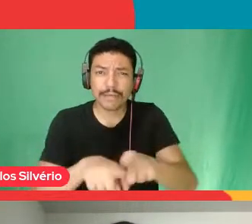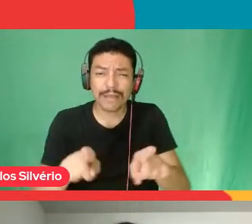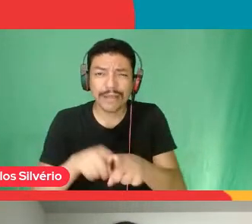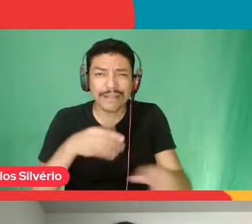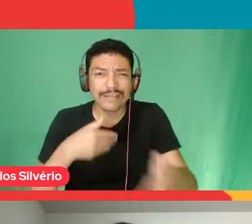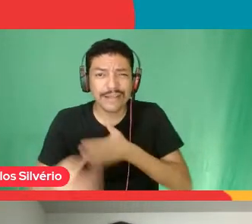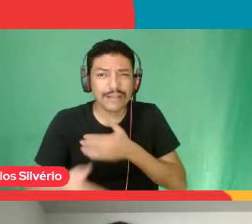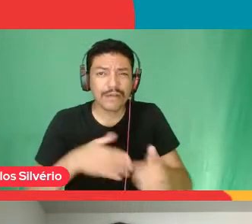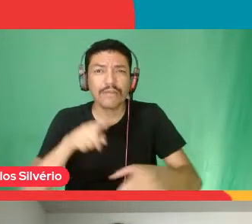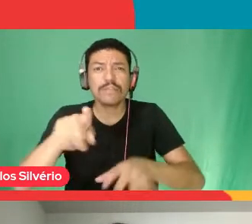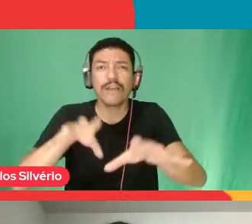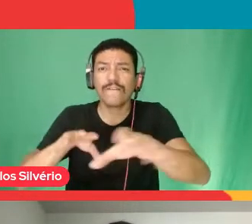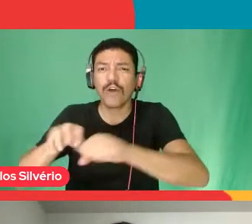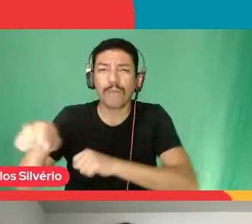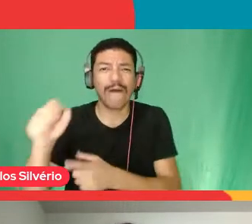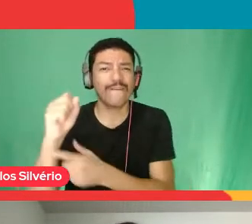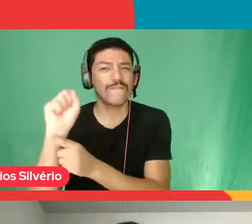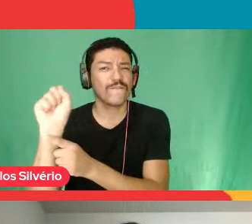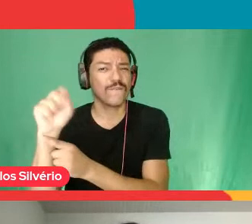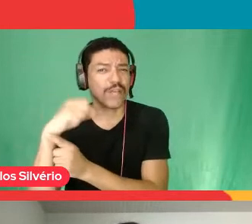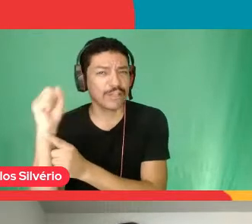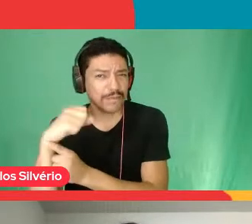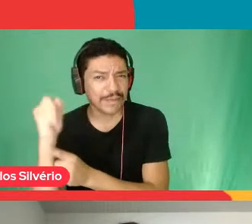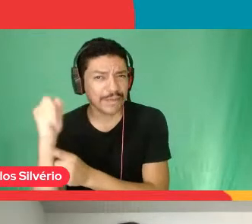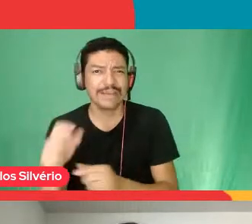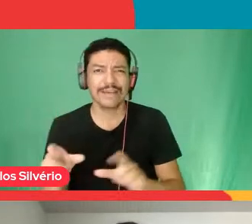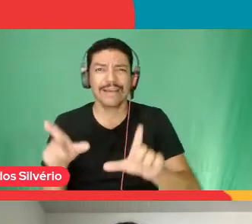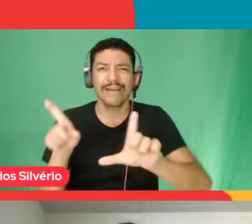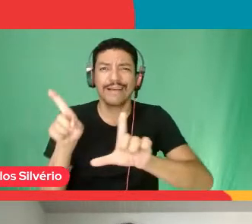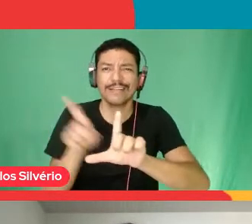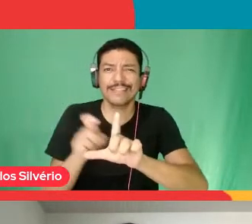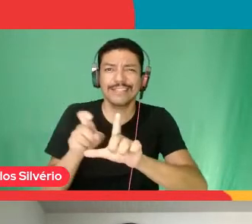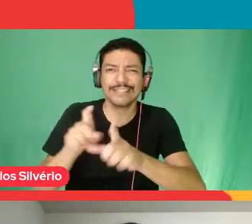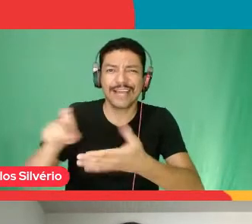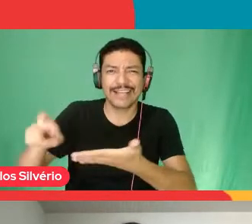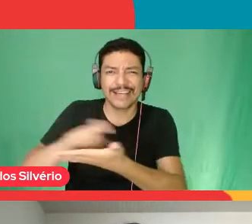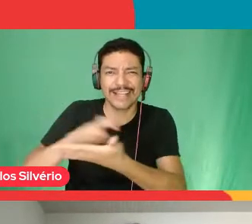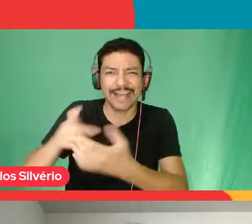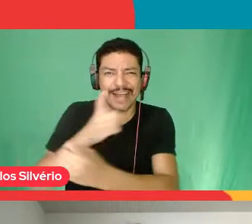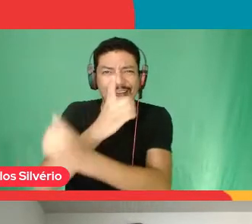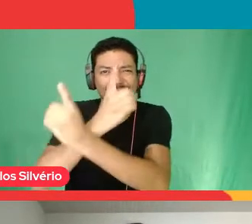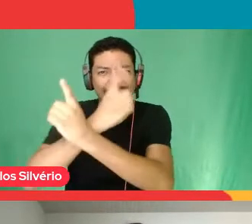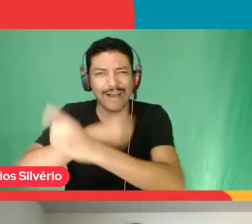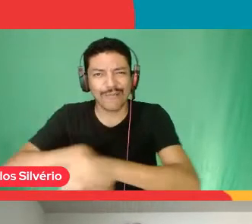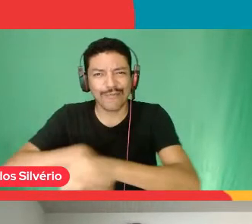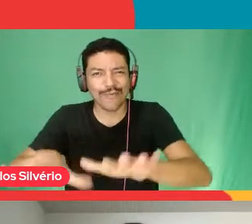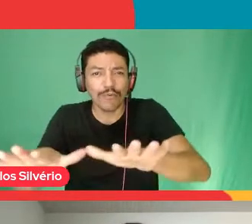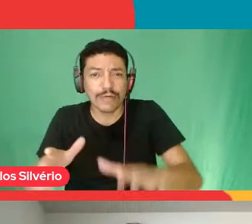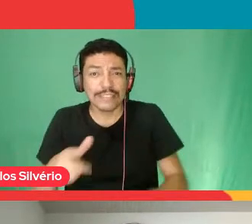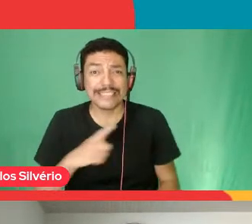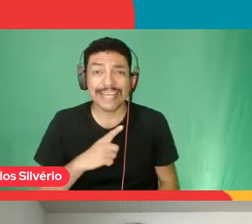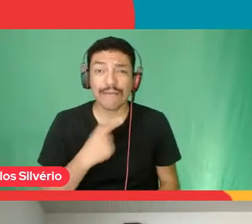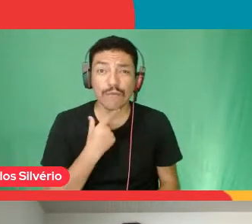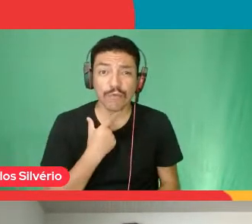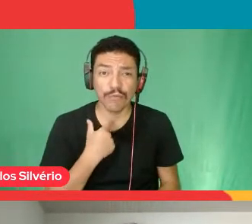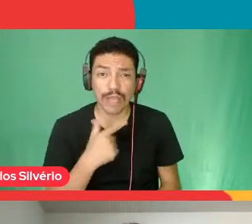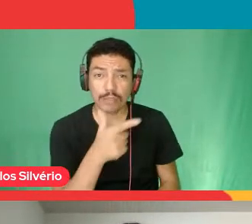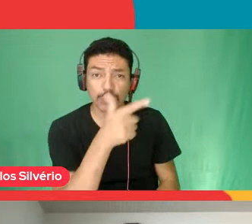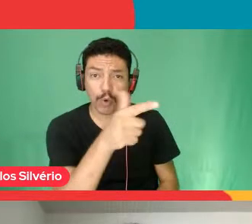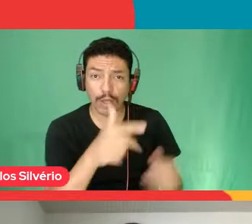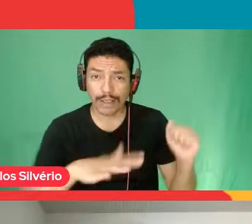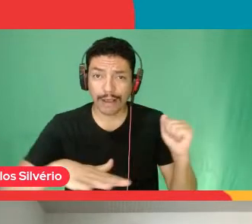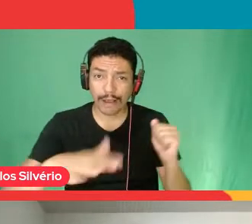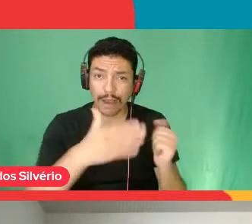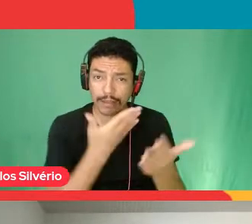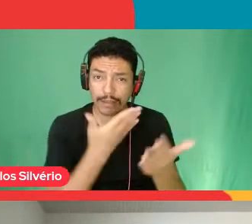formou-se em fisioterapia, se você fez designer gráfico, assim, existe essa vontade. Essa potência também é sua,